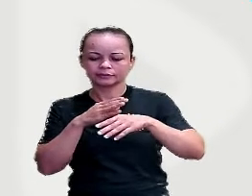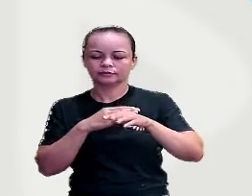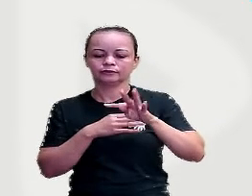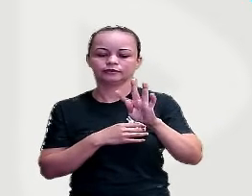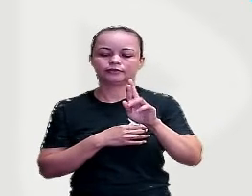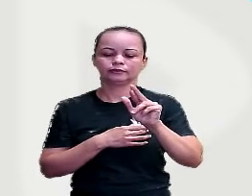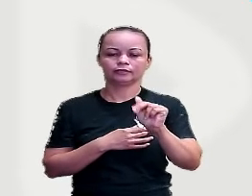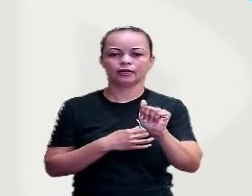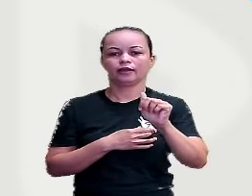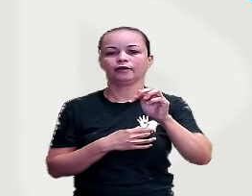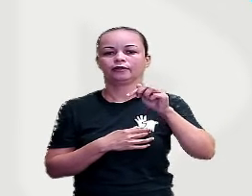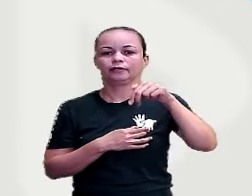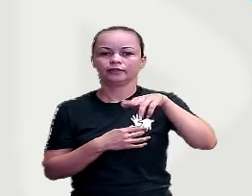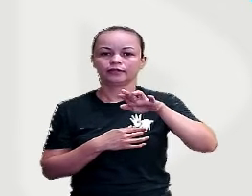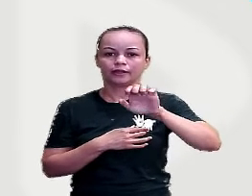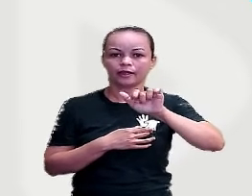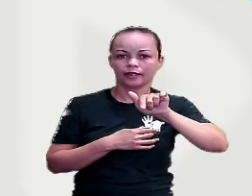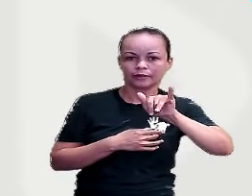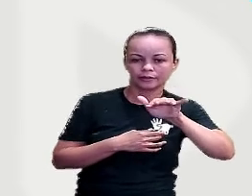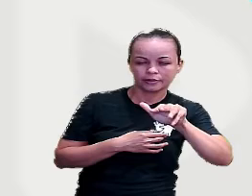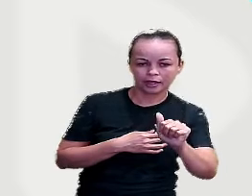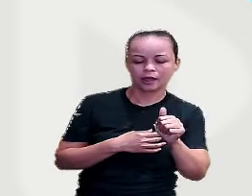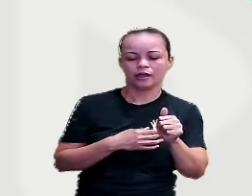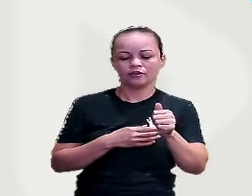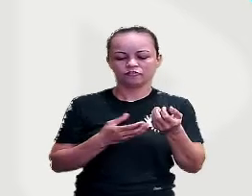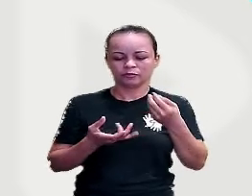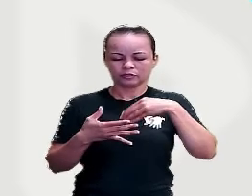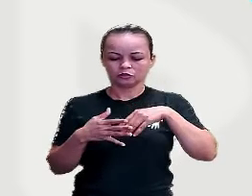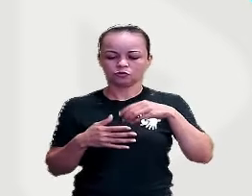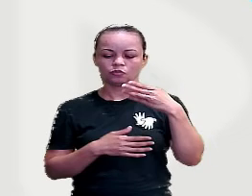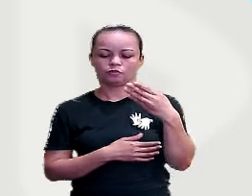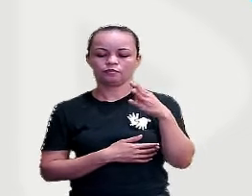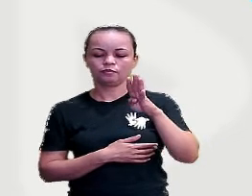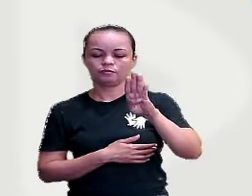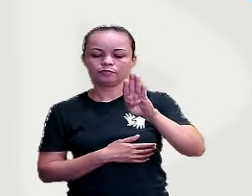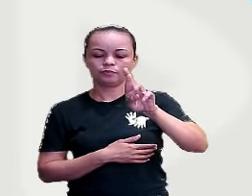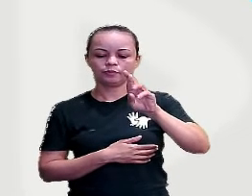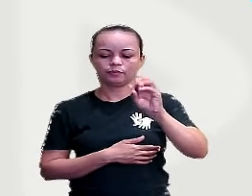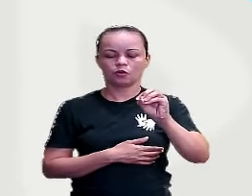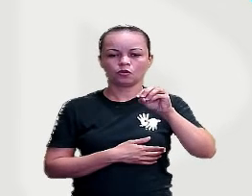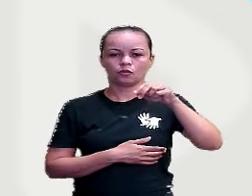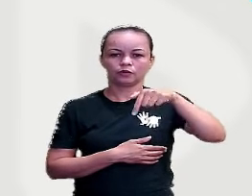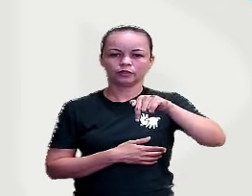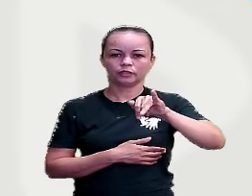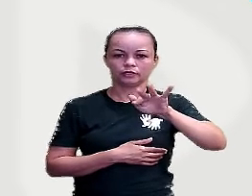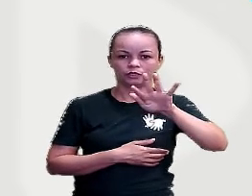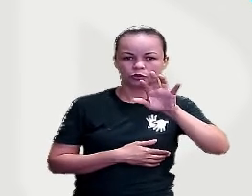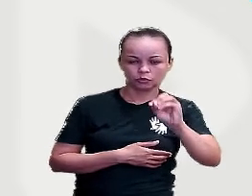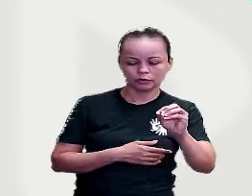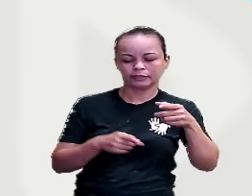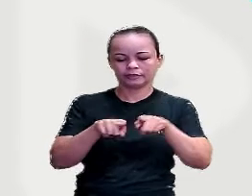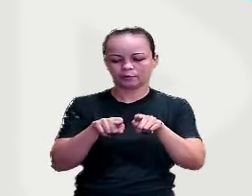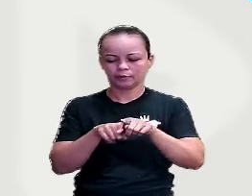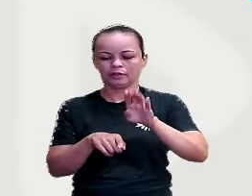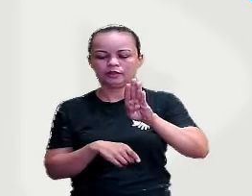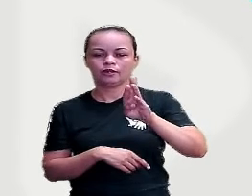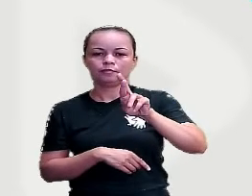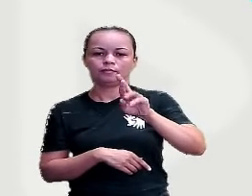se ramificar nos brônquios, tá certo? E nos bronquíolos. E a gente observa também que nós temos